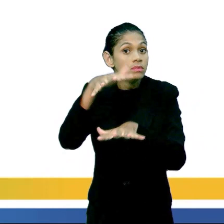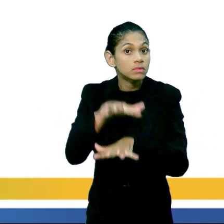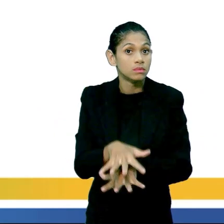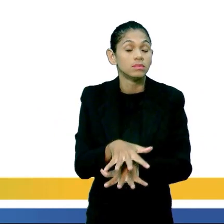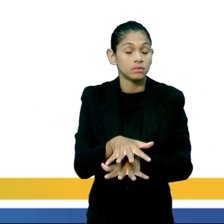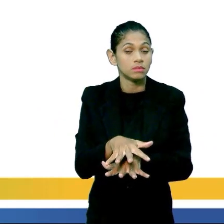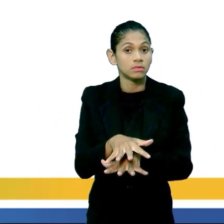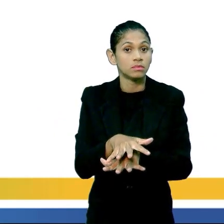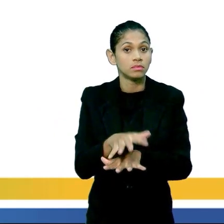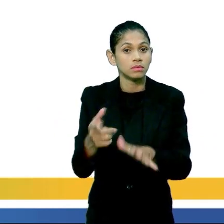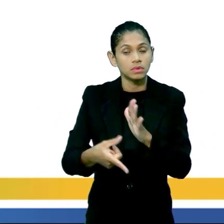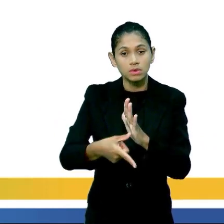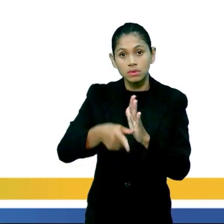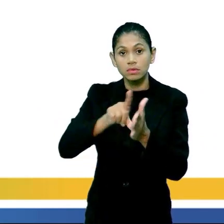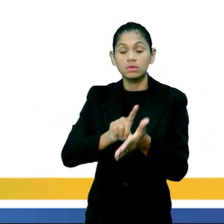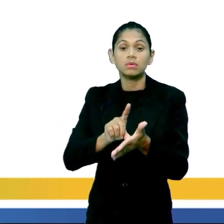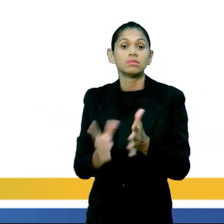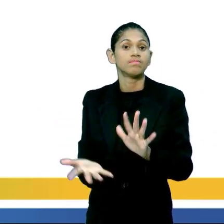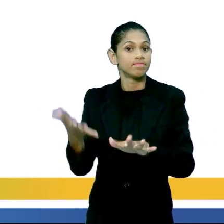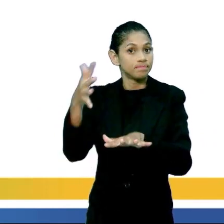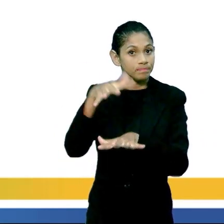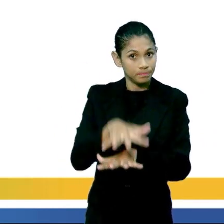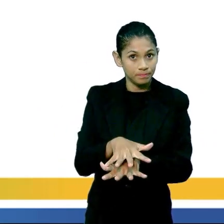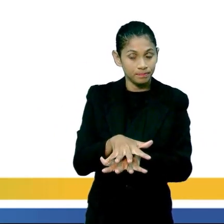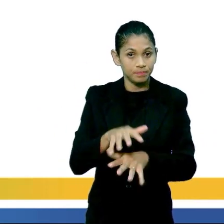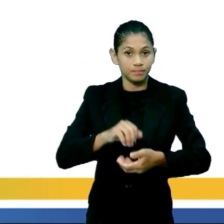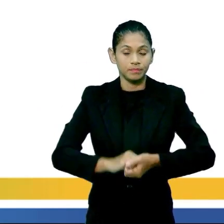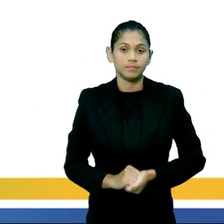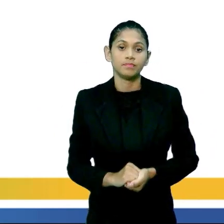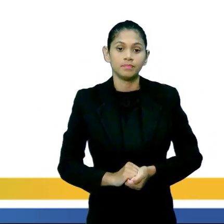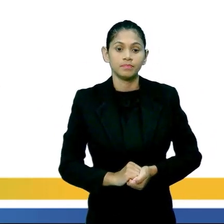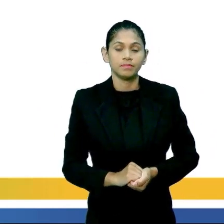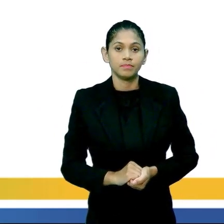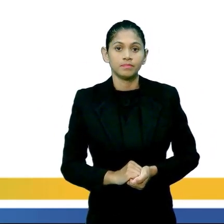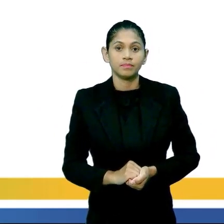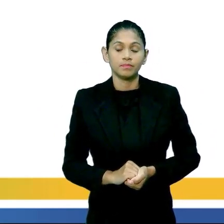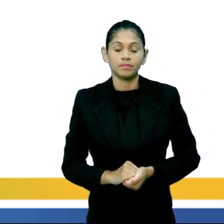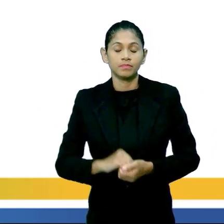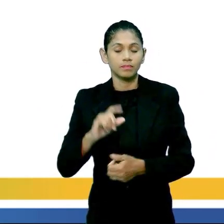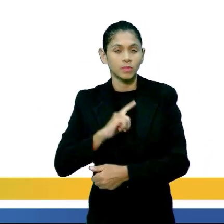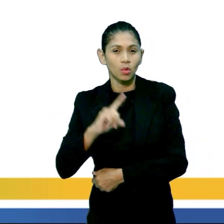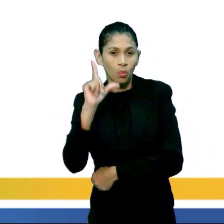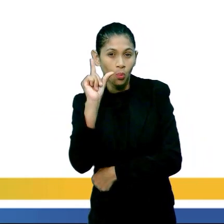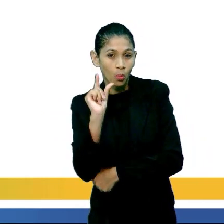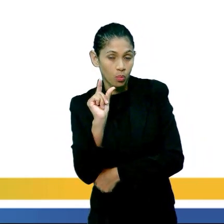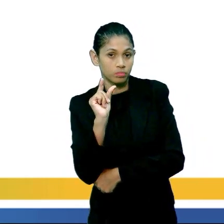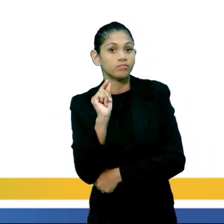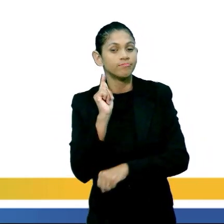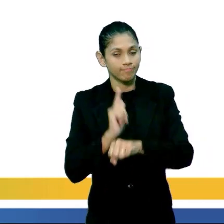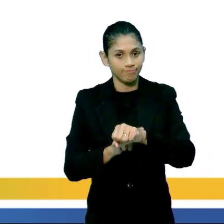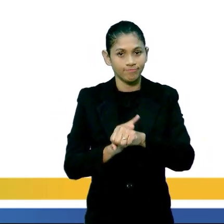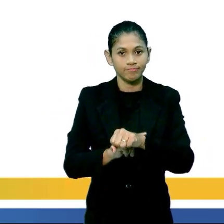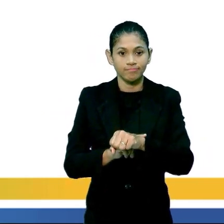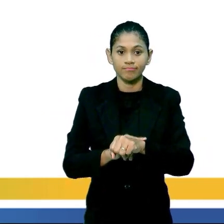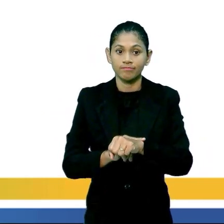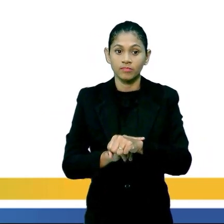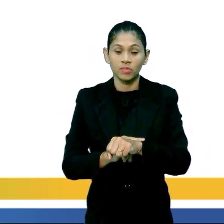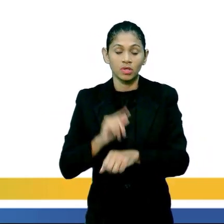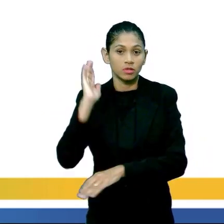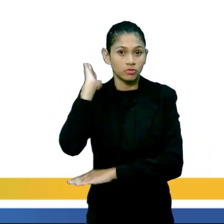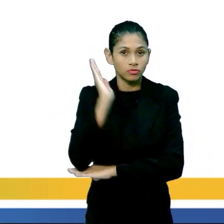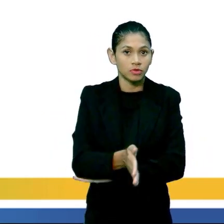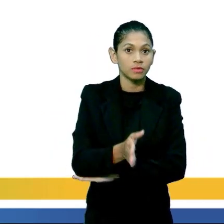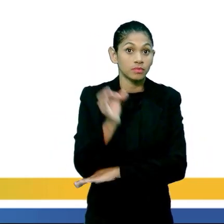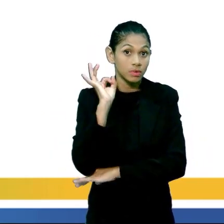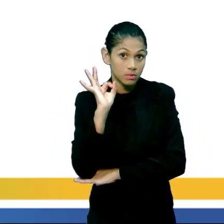Brasil pré-colonial. Já que estamos com um tempo reduzido, vamos direto para a alternativa correta?